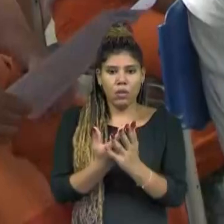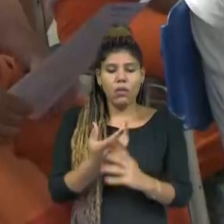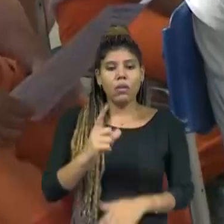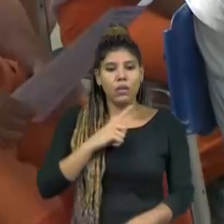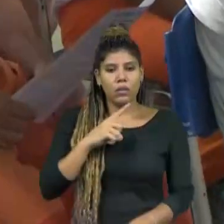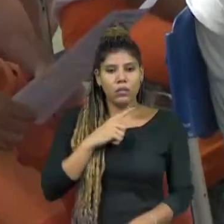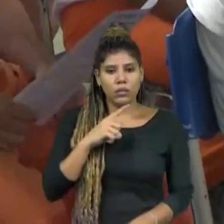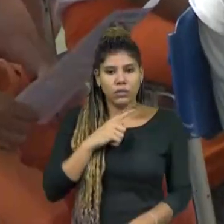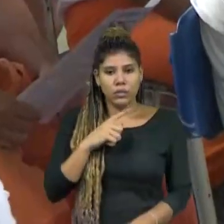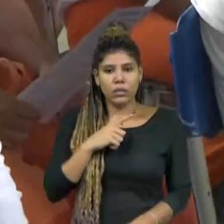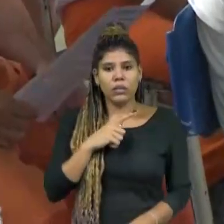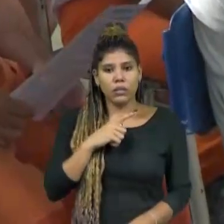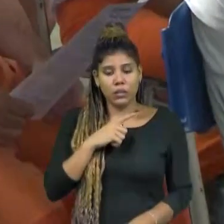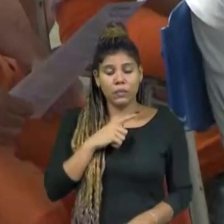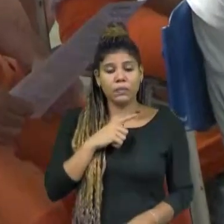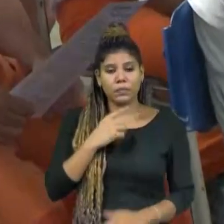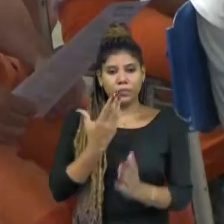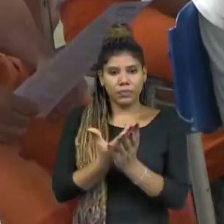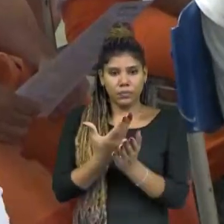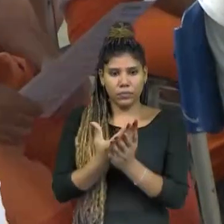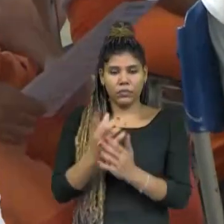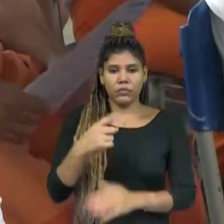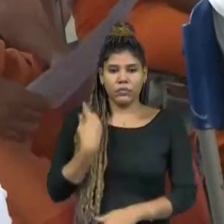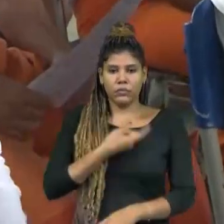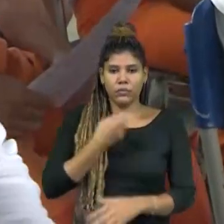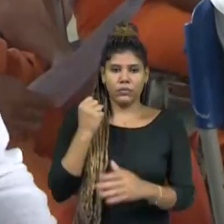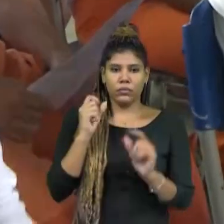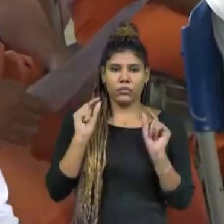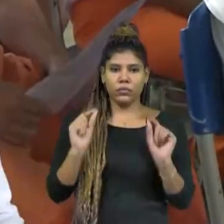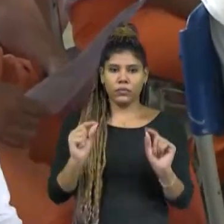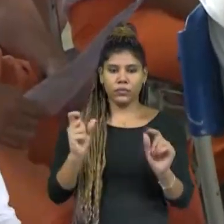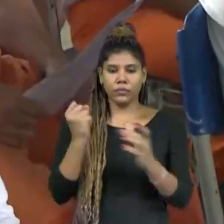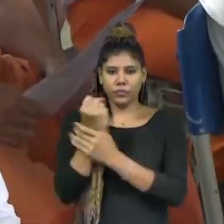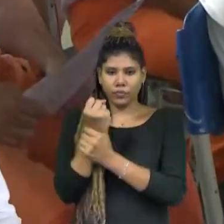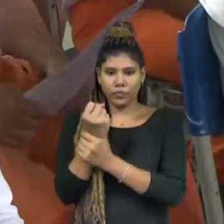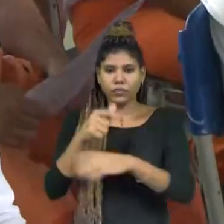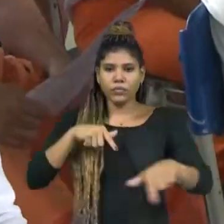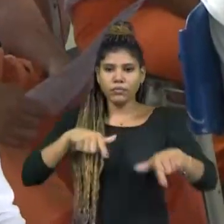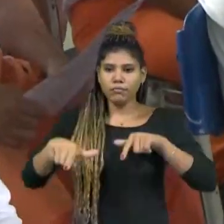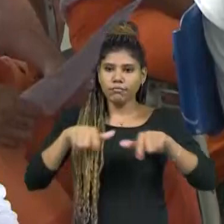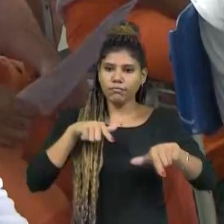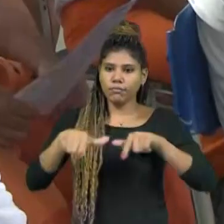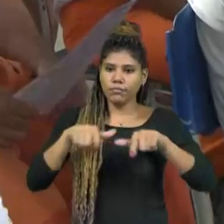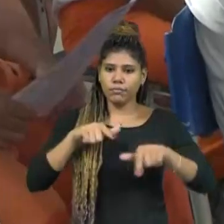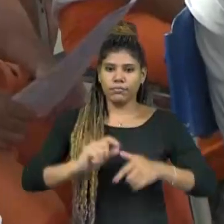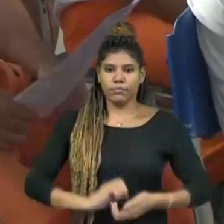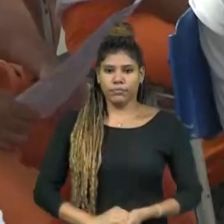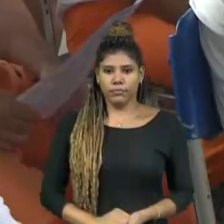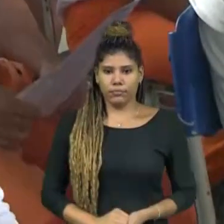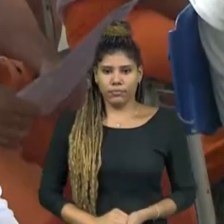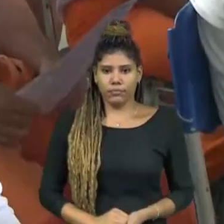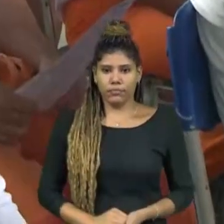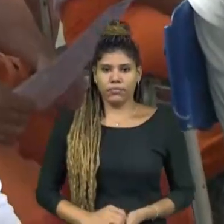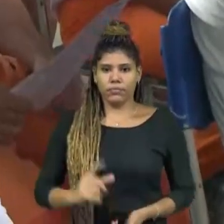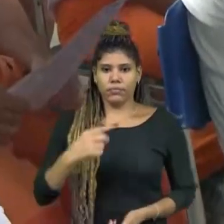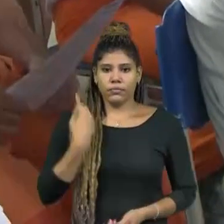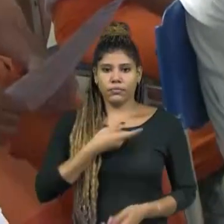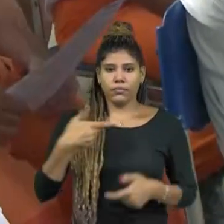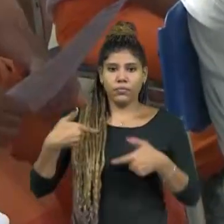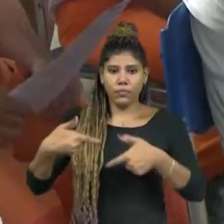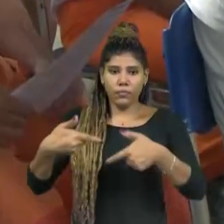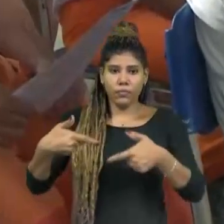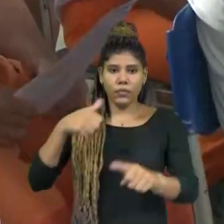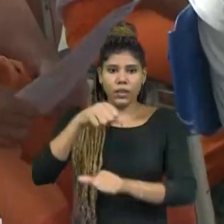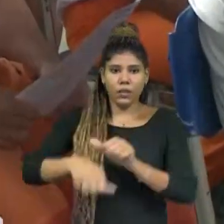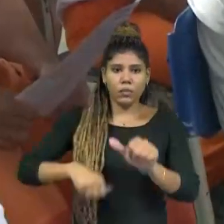presos estudando. E referente ao emprego, a gente vem lutando para mudar, né? De vida, e